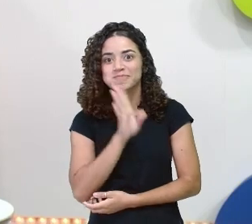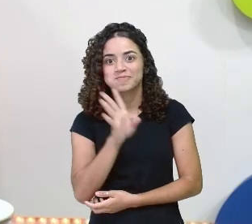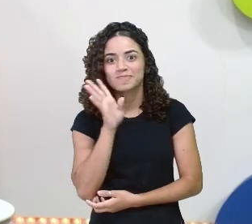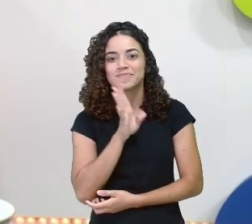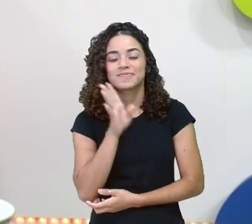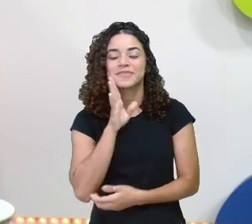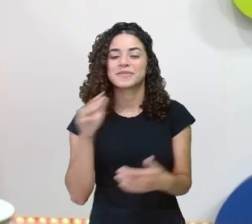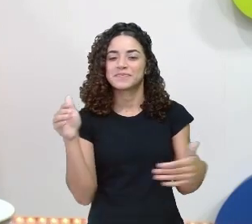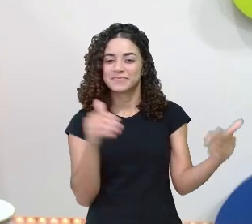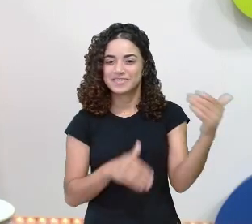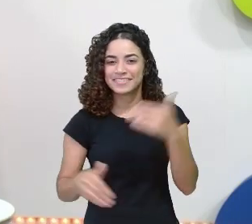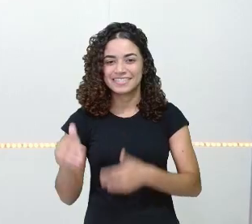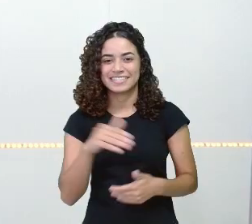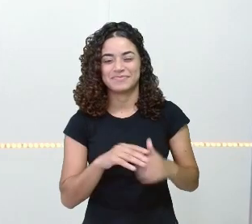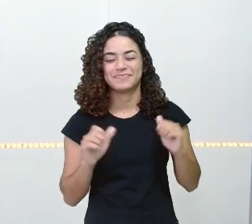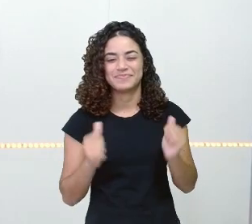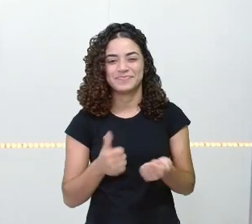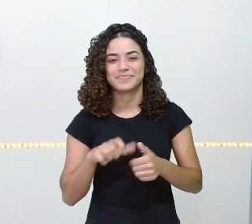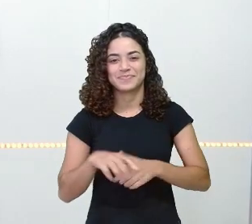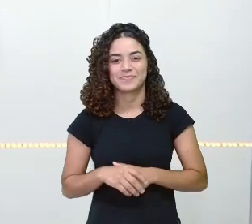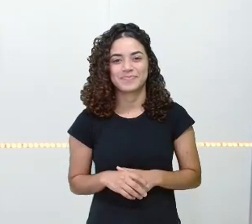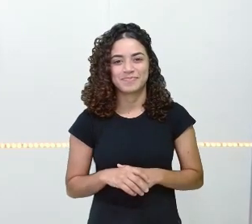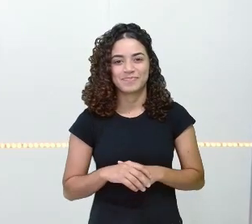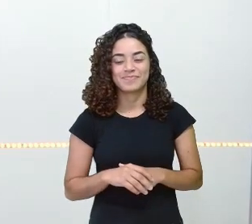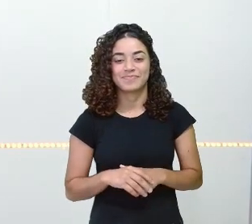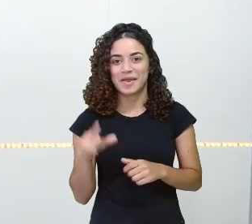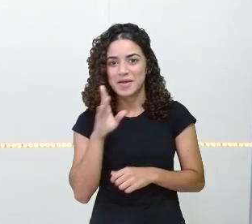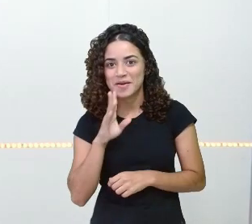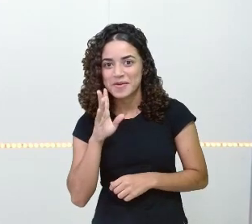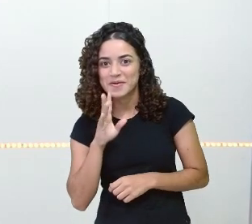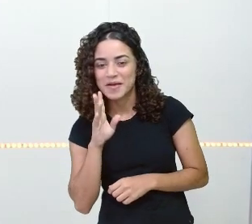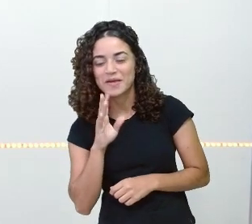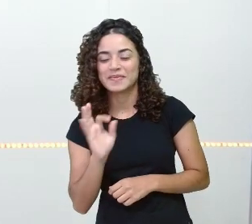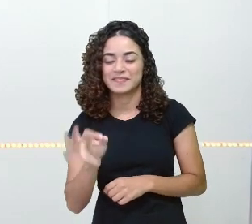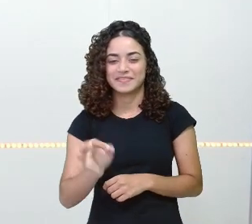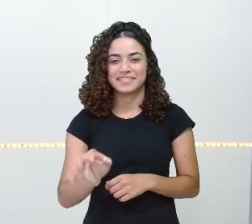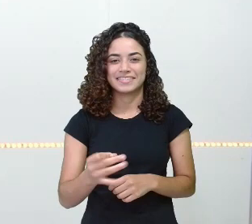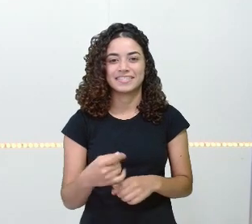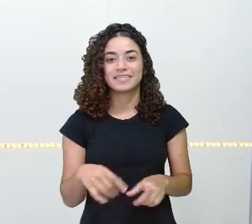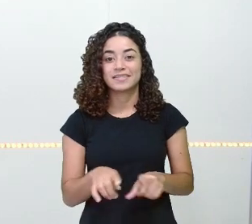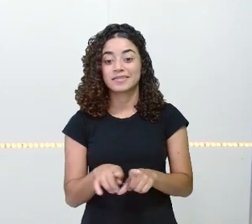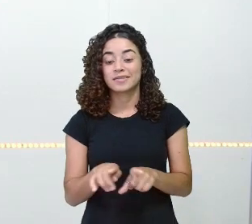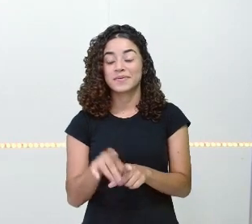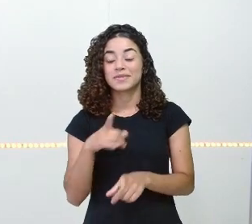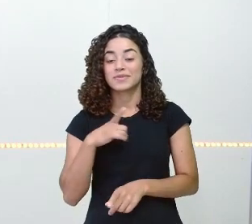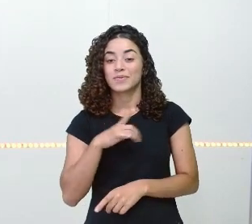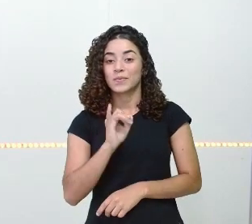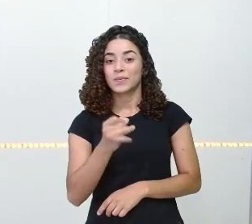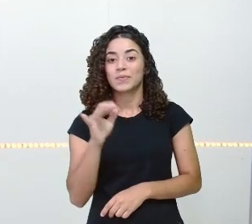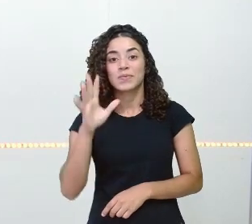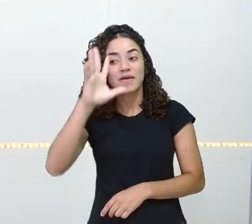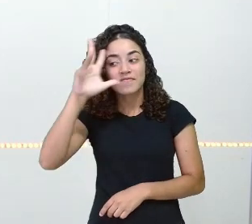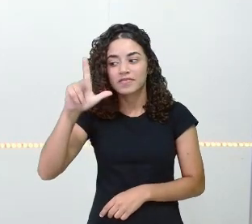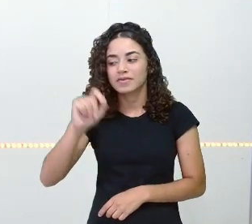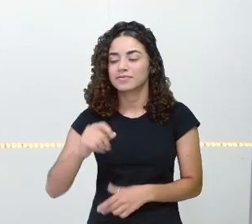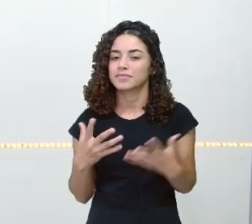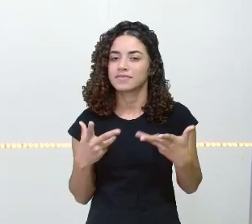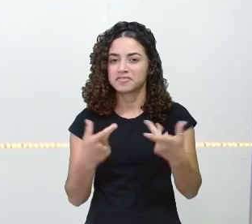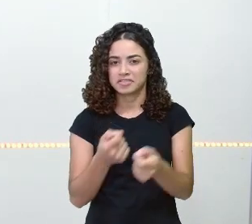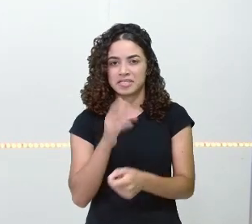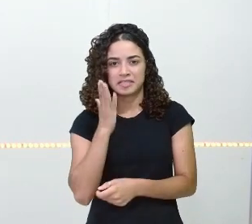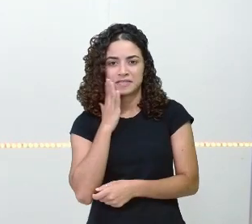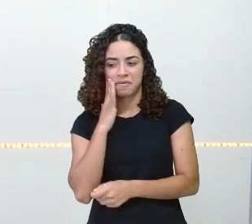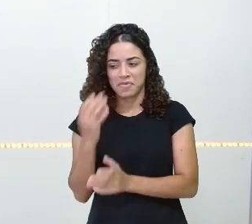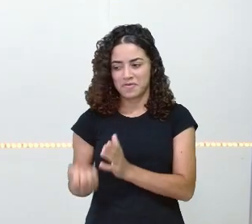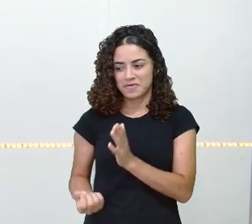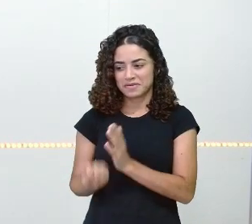então participa! Está muito legal, viu, professora Kátia? E tem um conto africano maravilhoso. Você sabe a origem